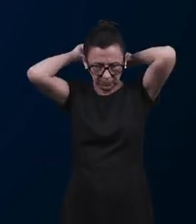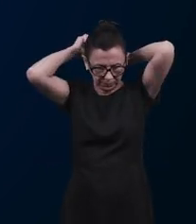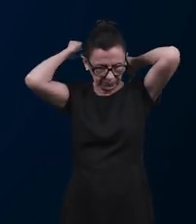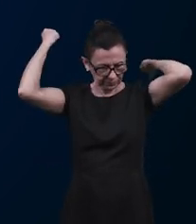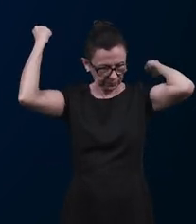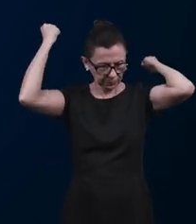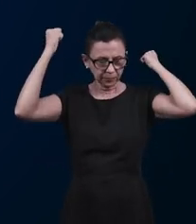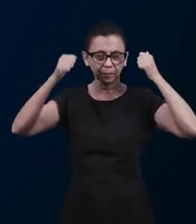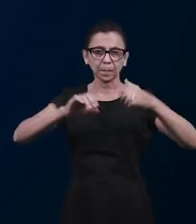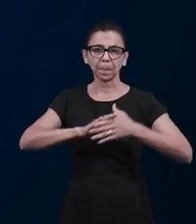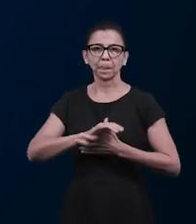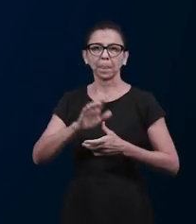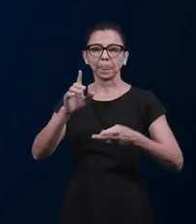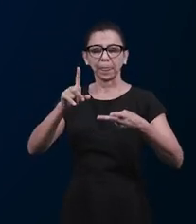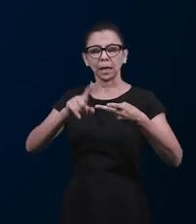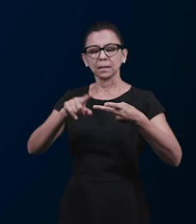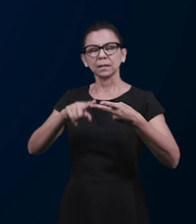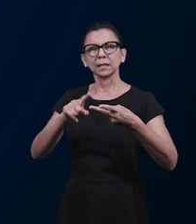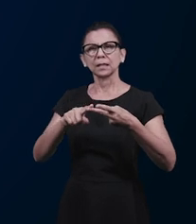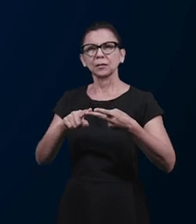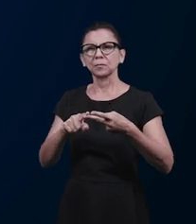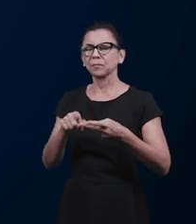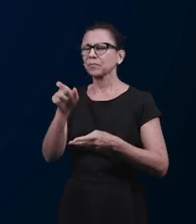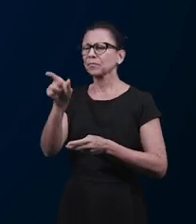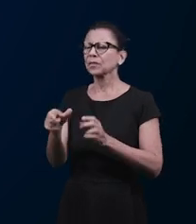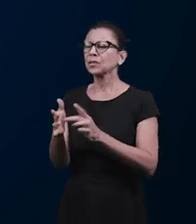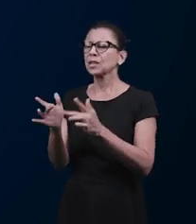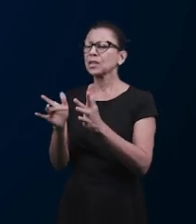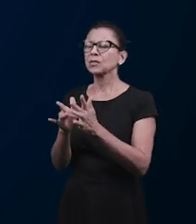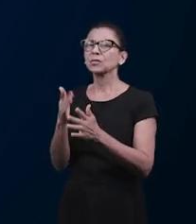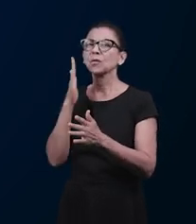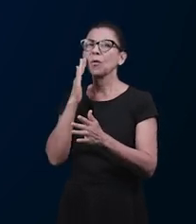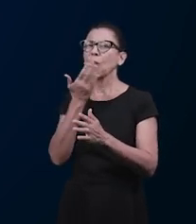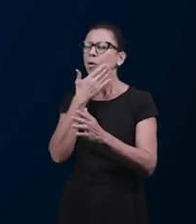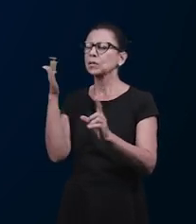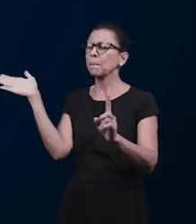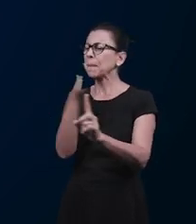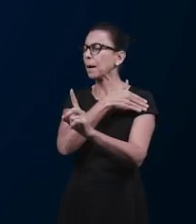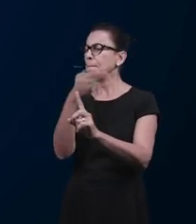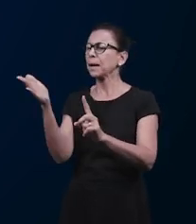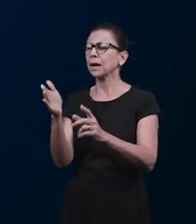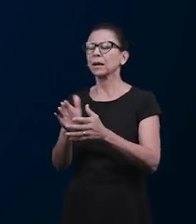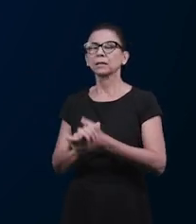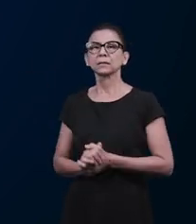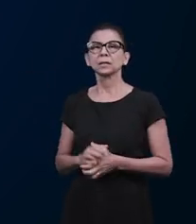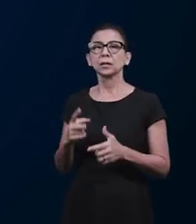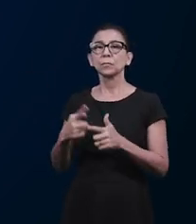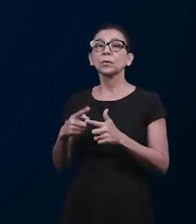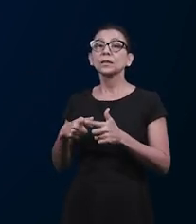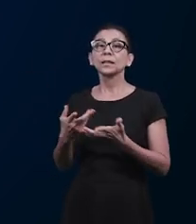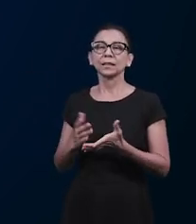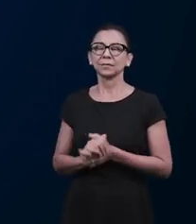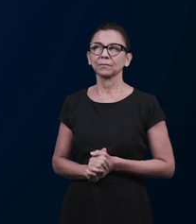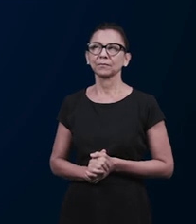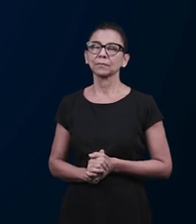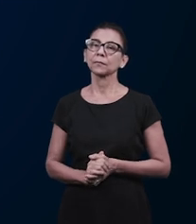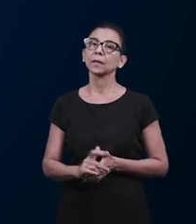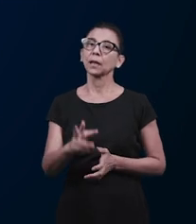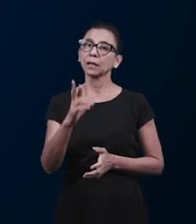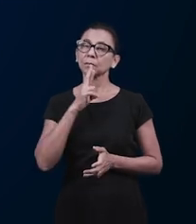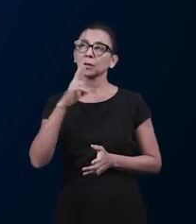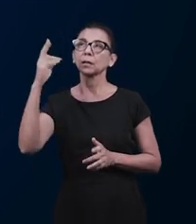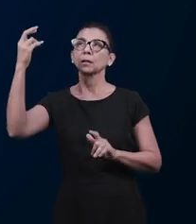B, porque bateram no rosto do Senhor Jesus. Porque era profético e para se cumprir